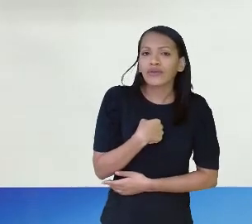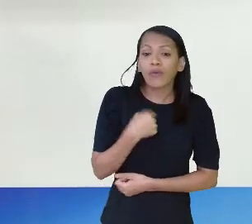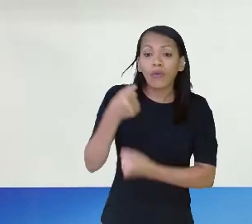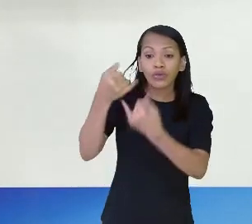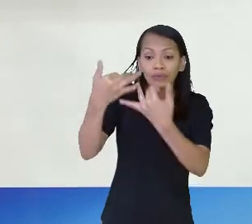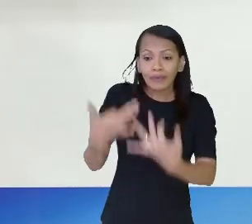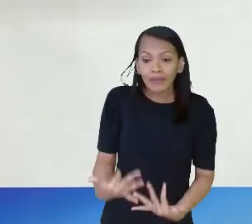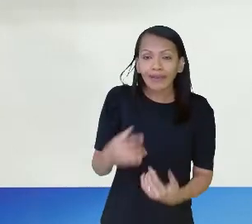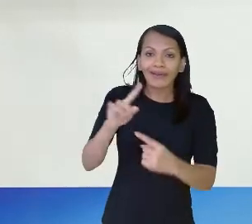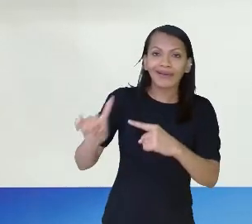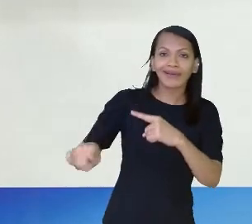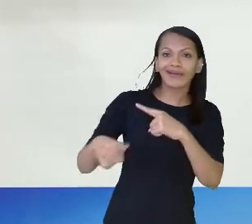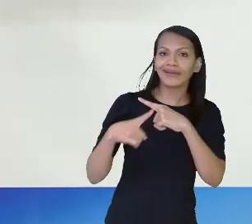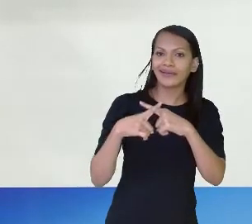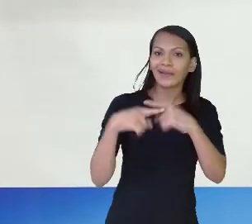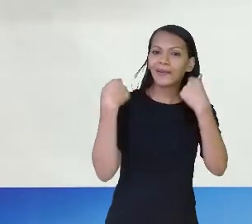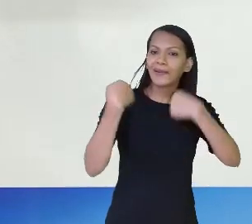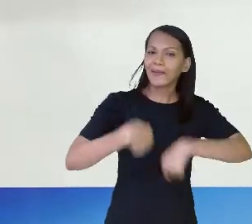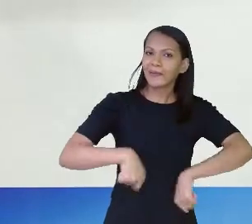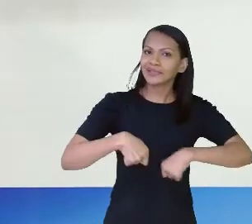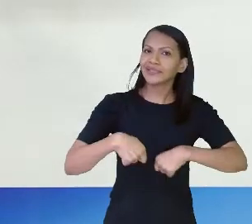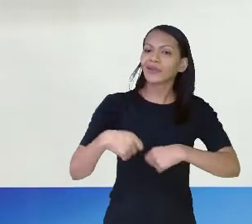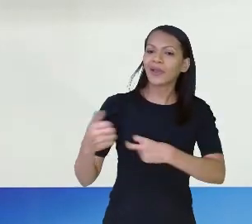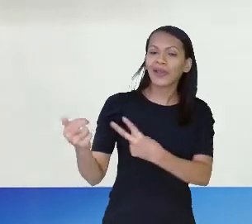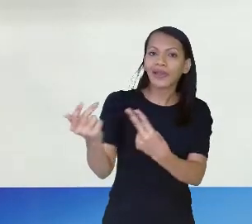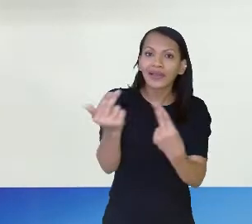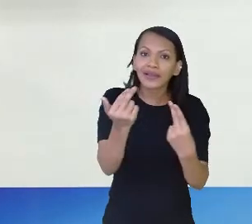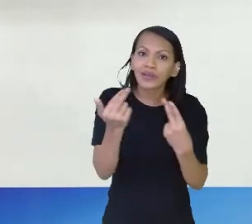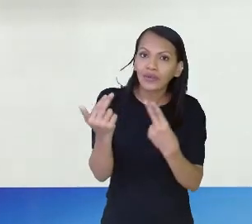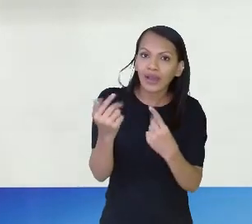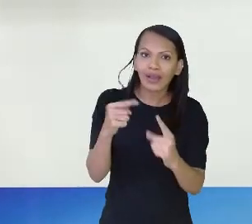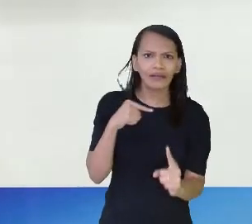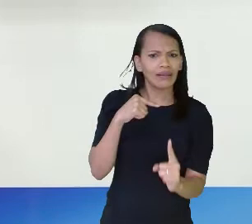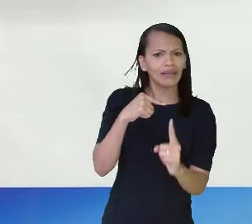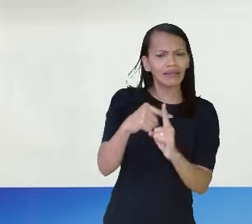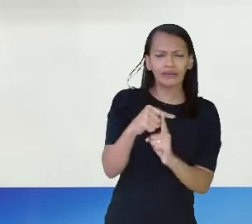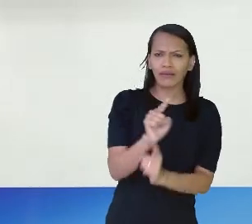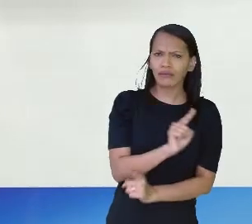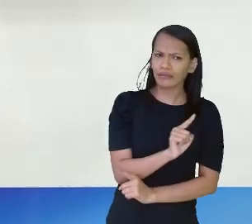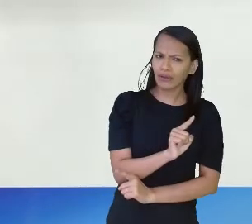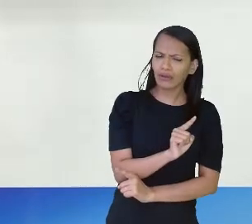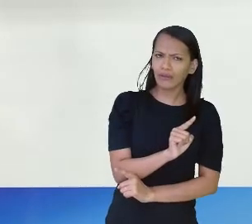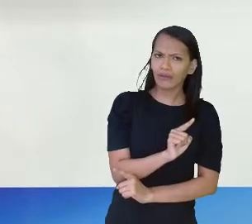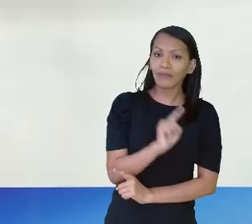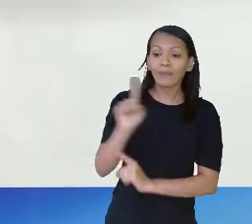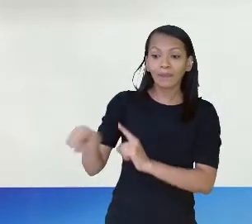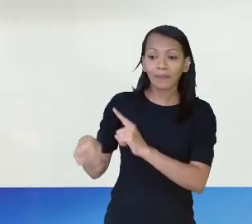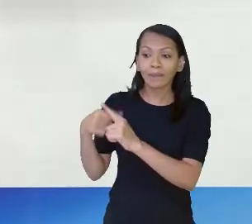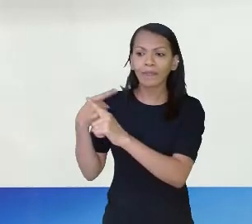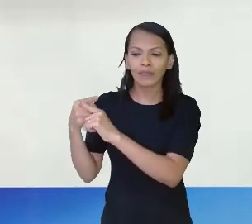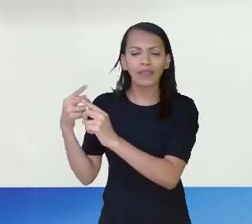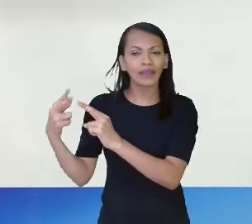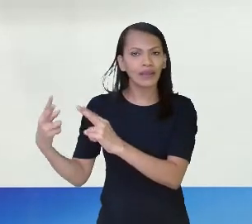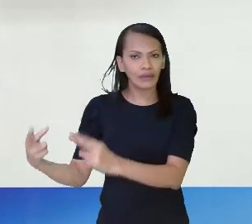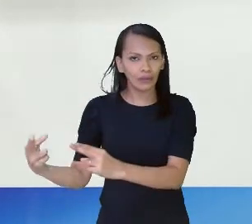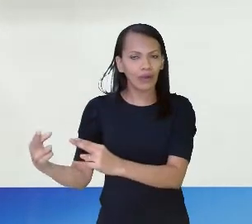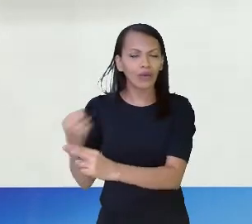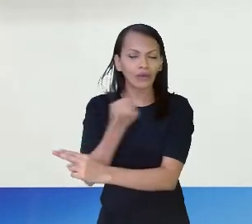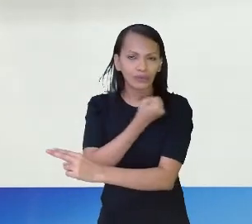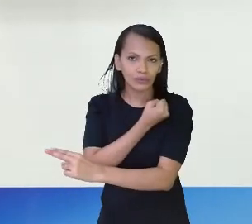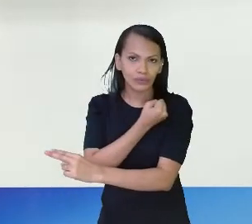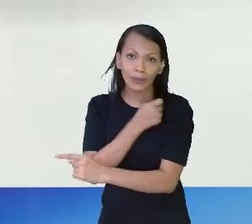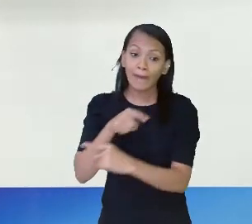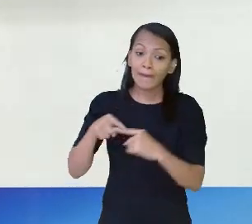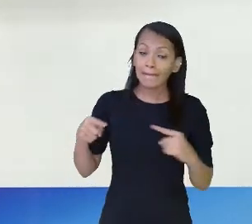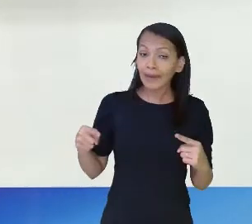parcelas precisam ser iguais. Na adição, não. As minhas parcelas podem ter números diferentes. Quando